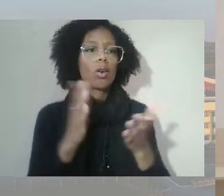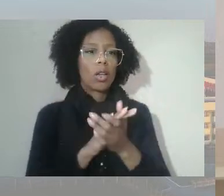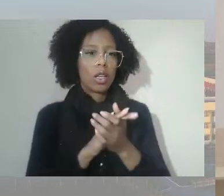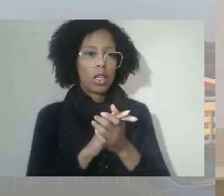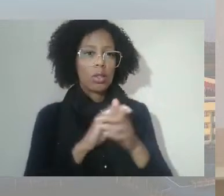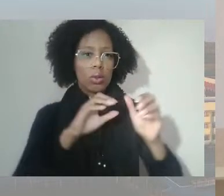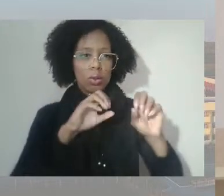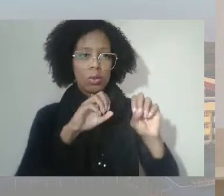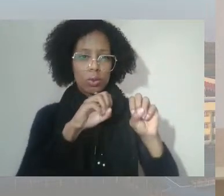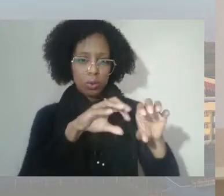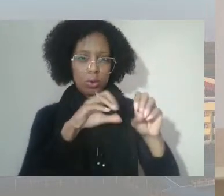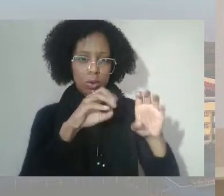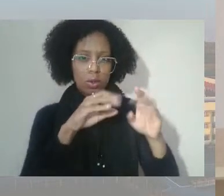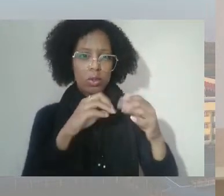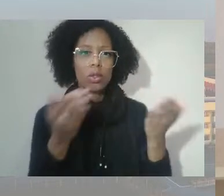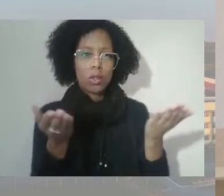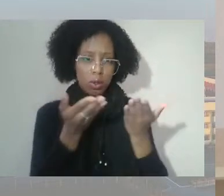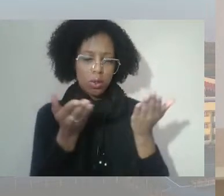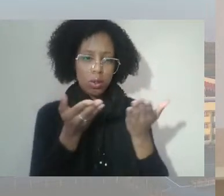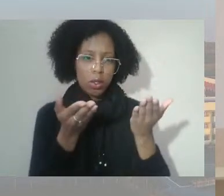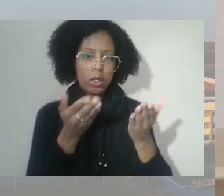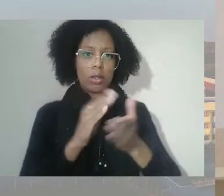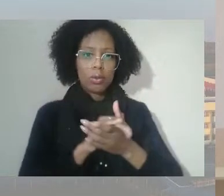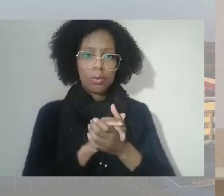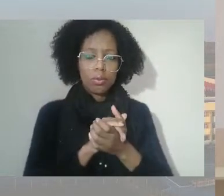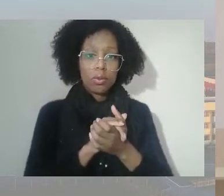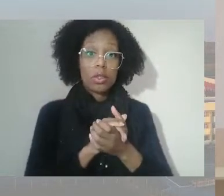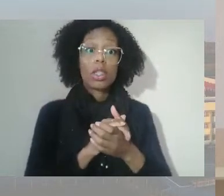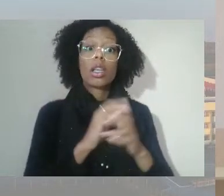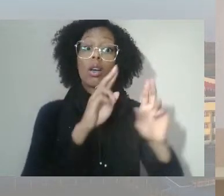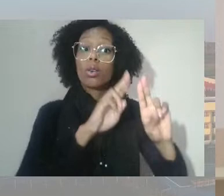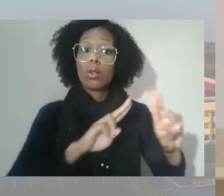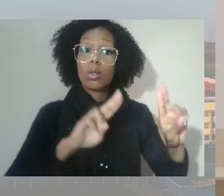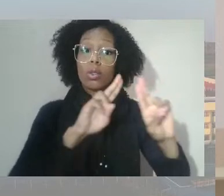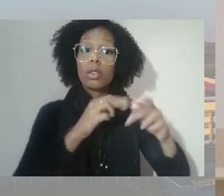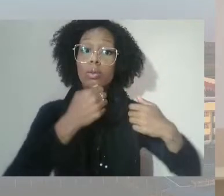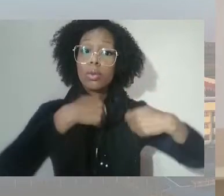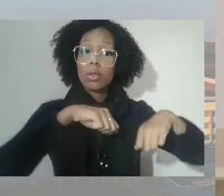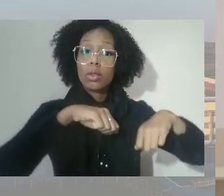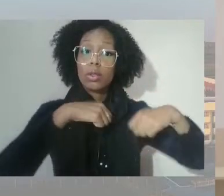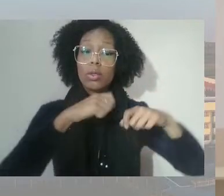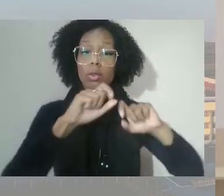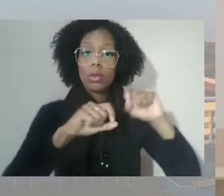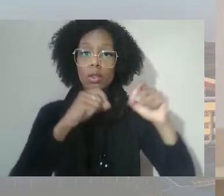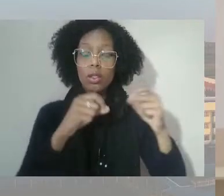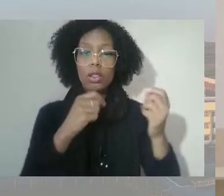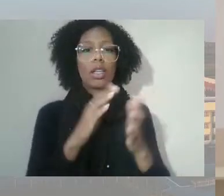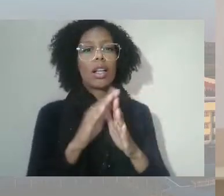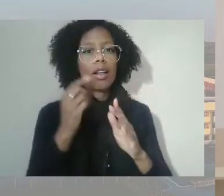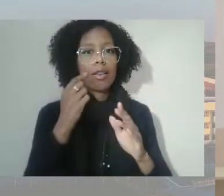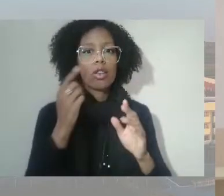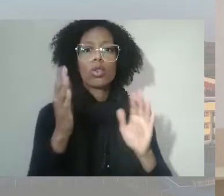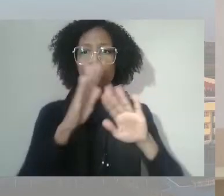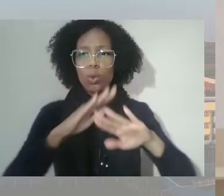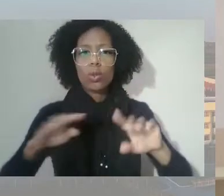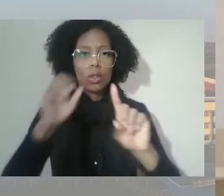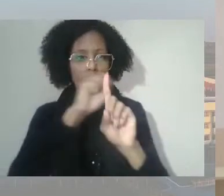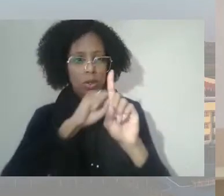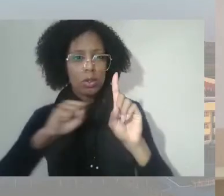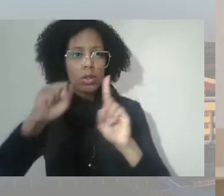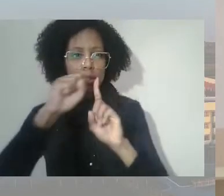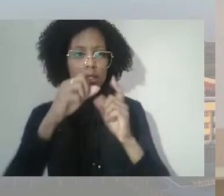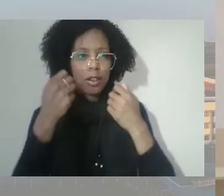que é fundamental, que eu acho que a universidade ela precisaria se posicionar frente à sociedade em relação a um problema, né,